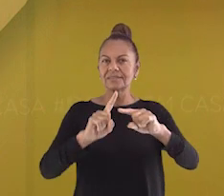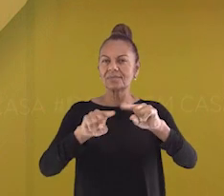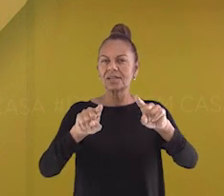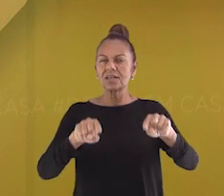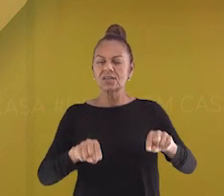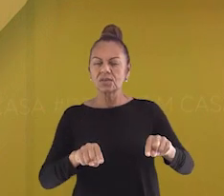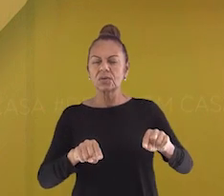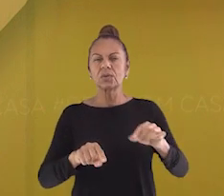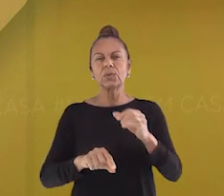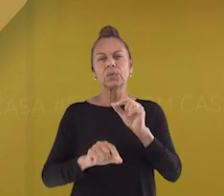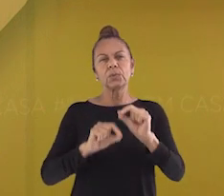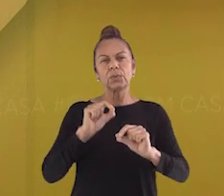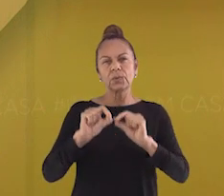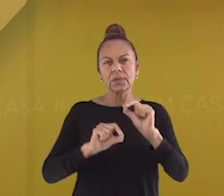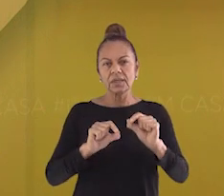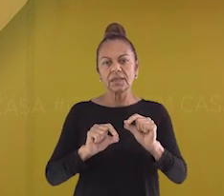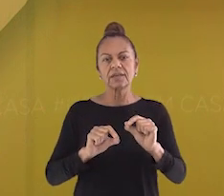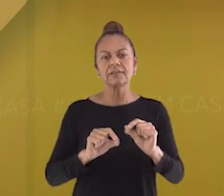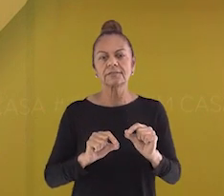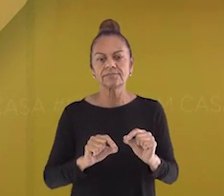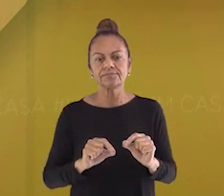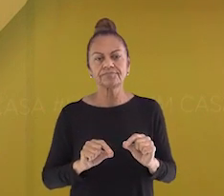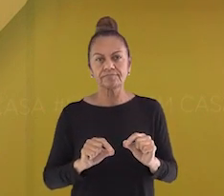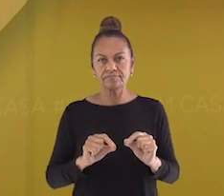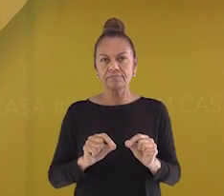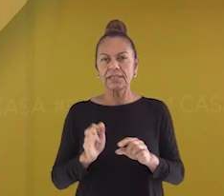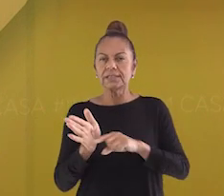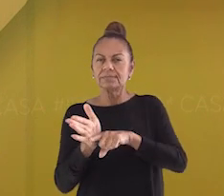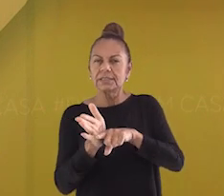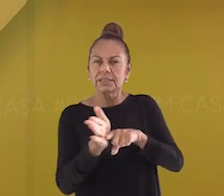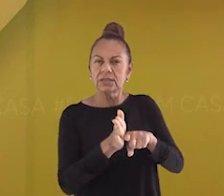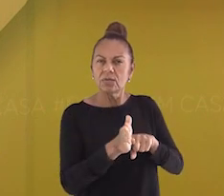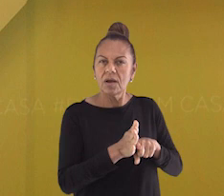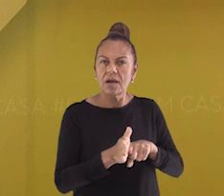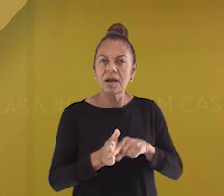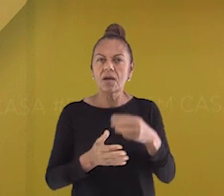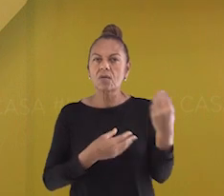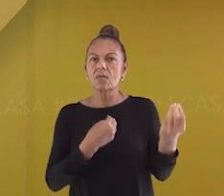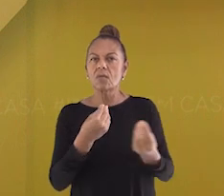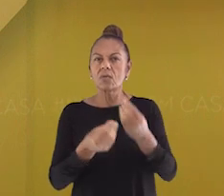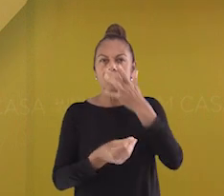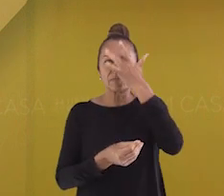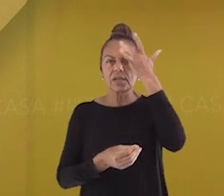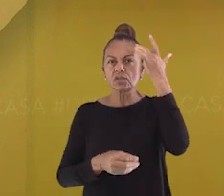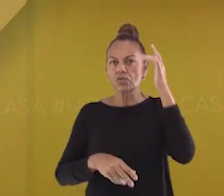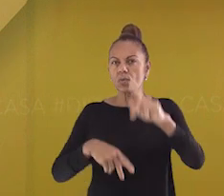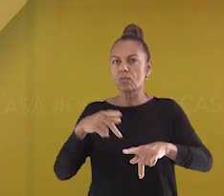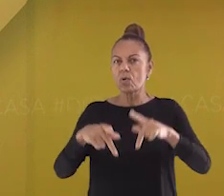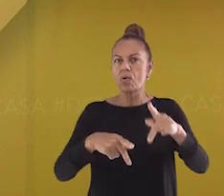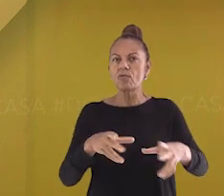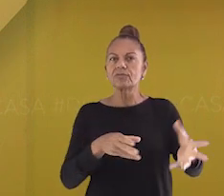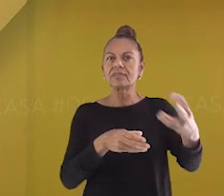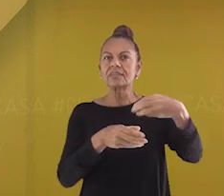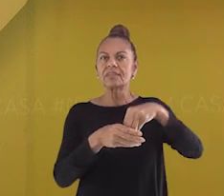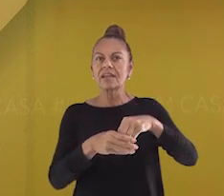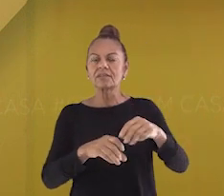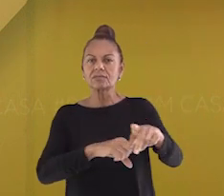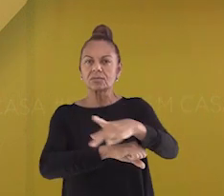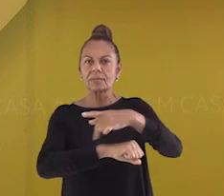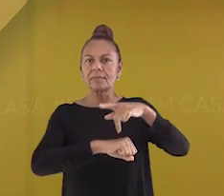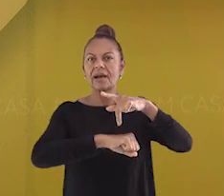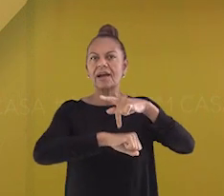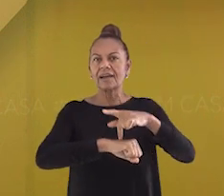da produção. É uma espécie de medição realizada para averiguar o desemprego dos habitantes de um país